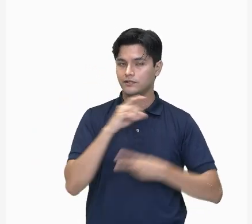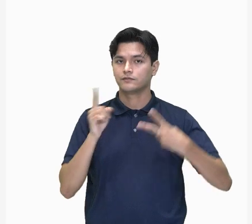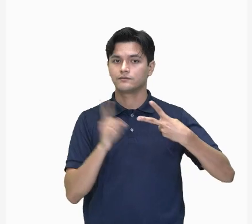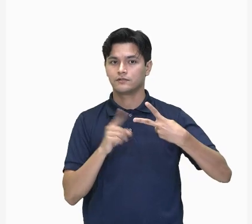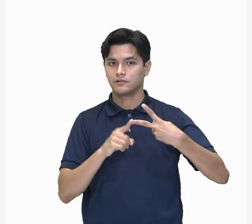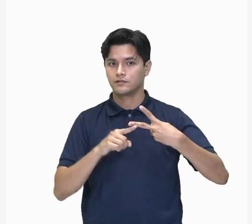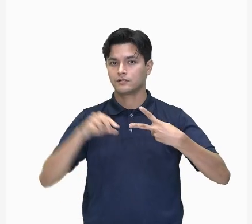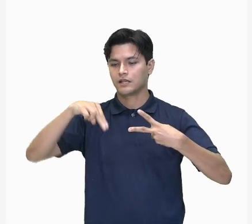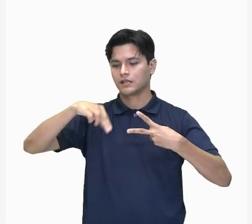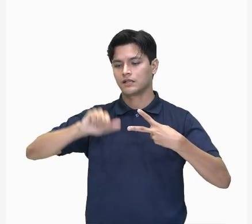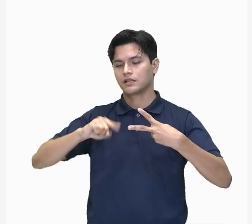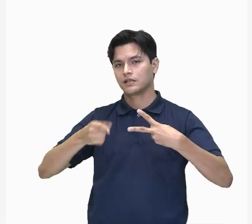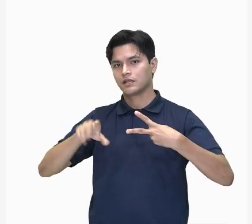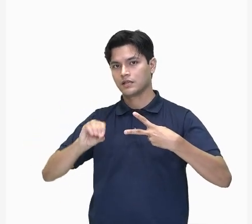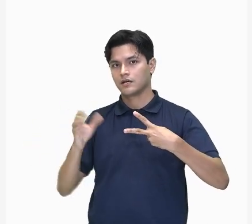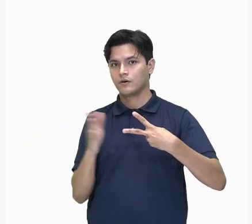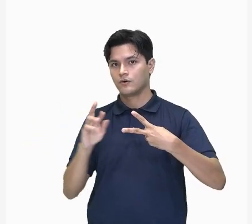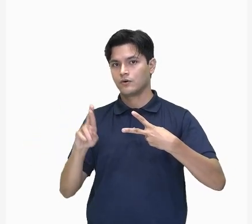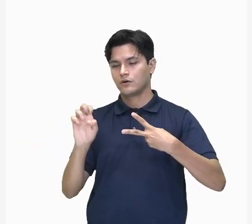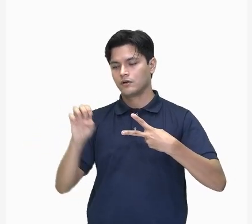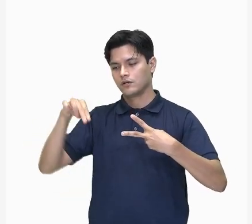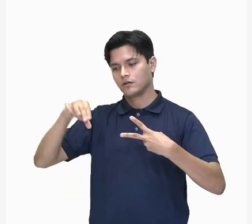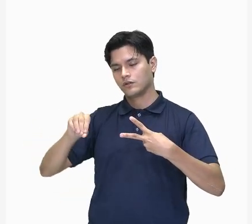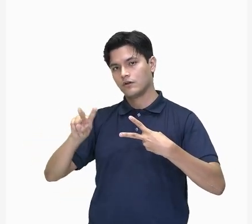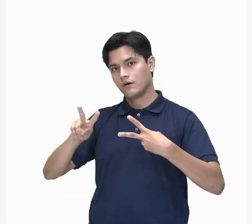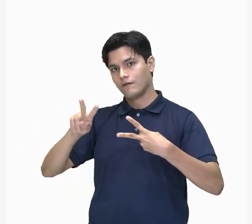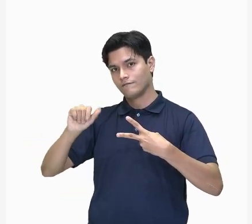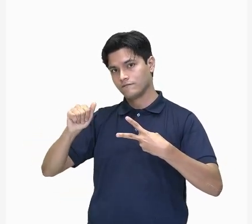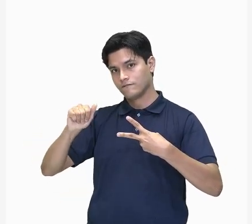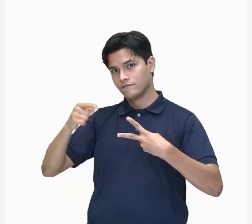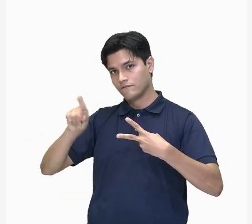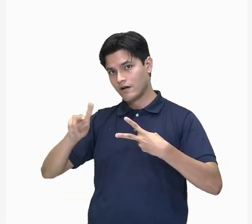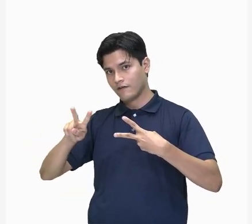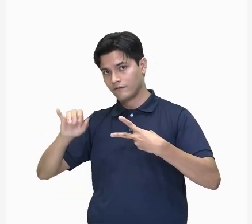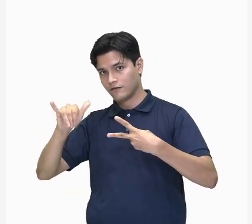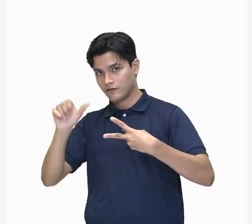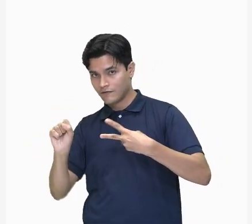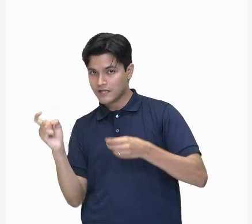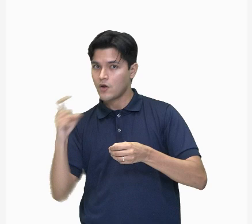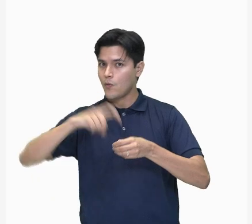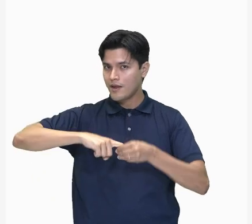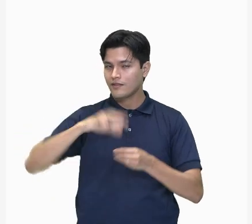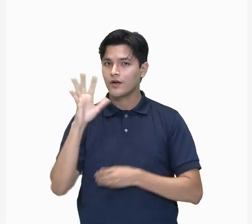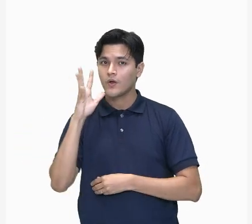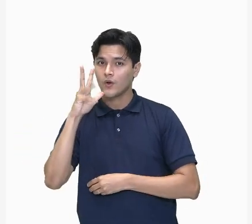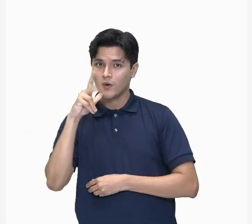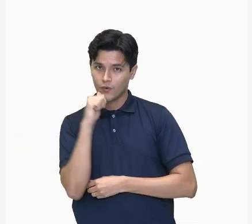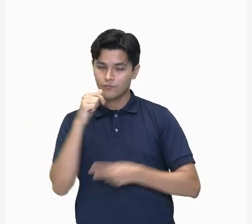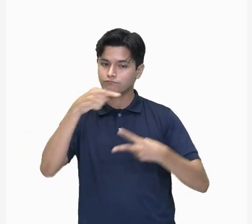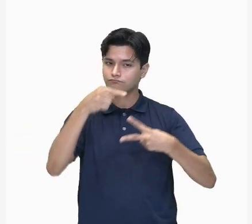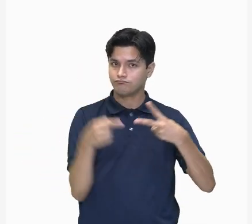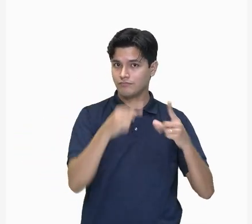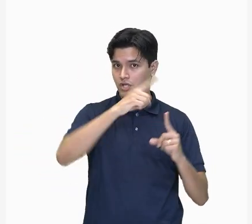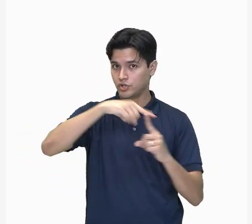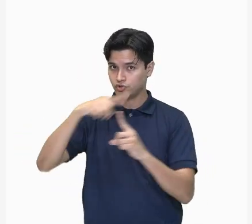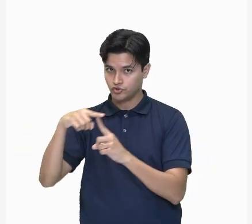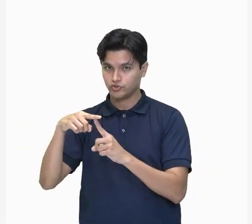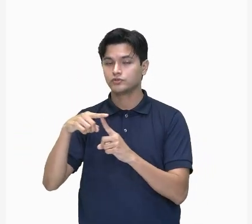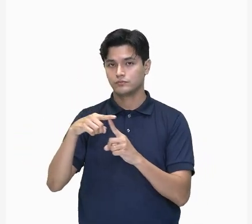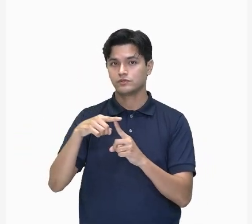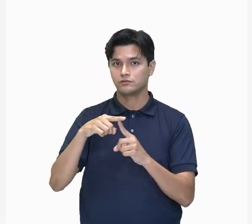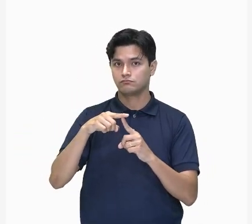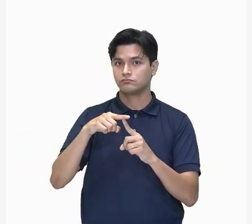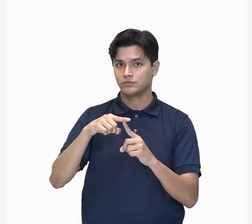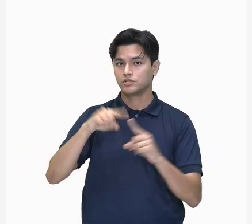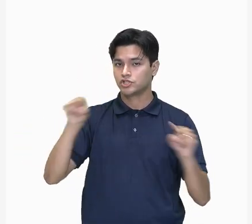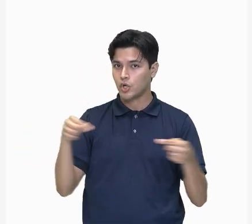em comum, mas quando a gente vai classificá-las, a gente vai denominar ali aquelas que são renováveis por